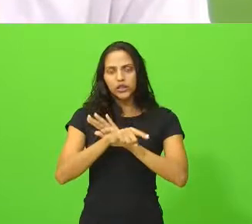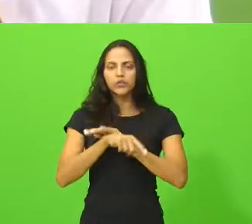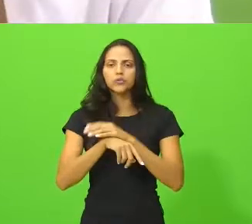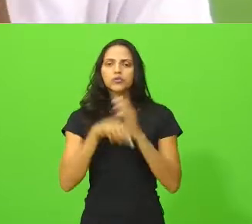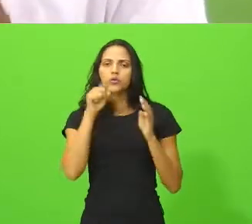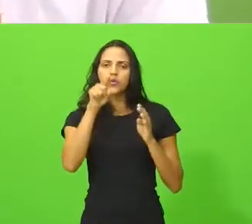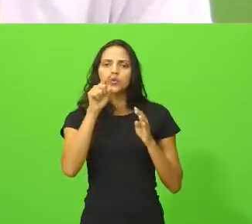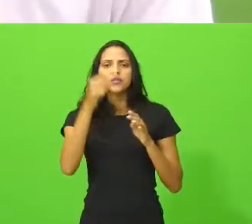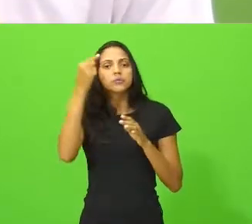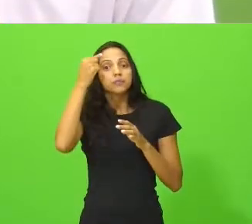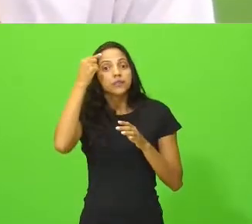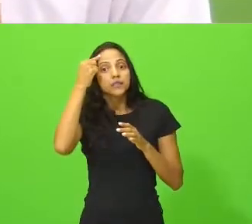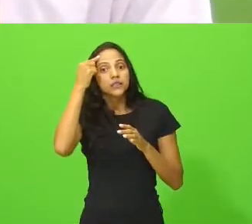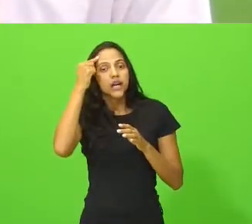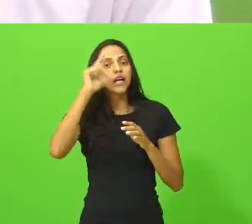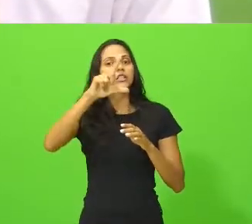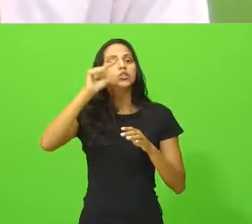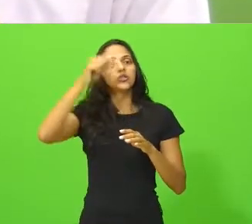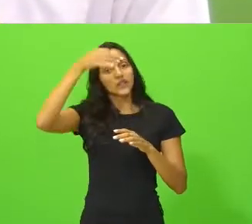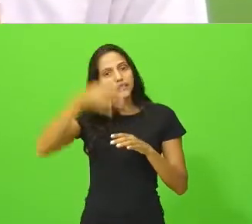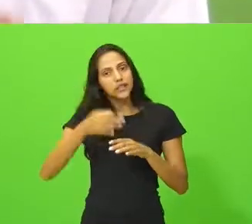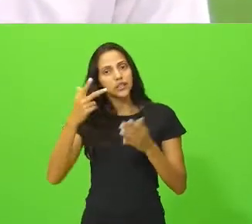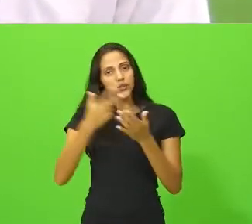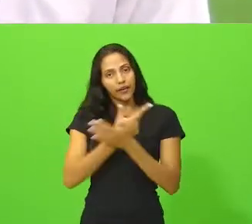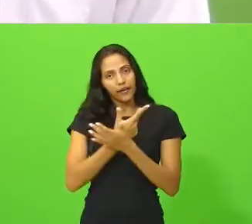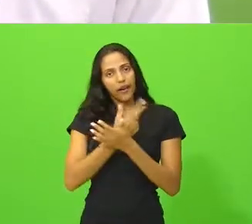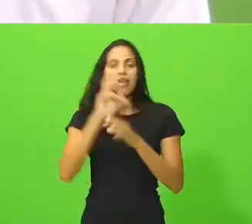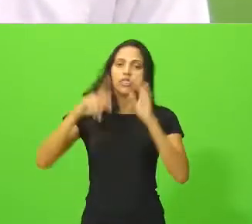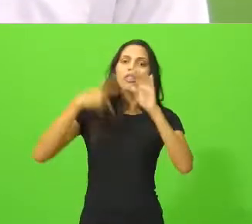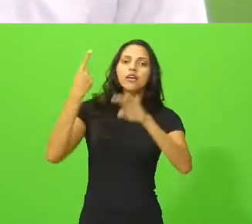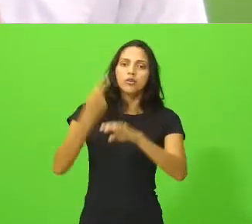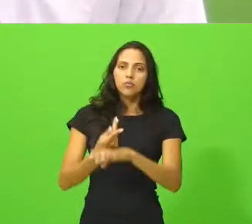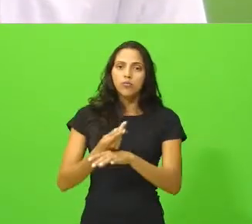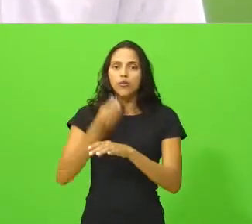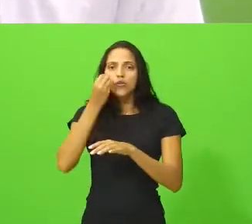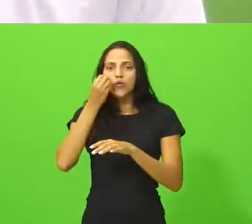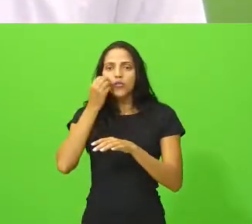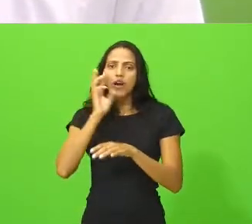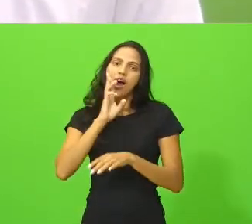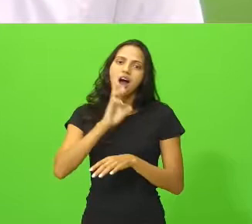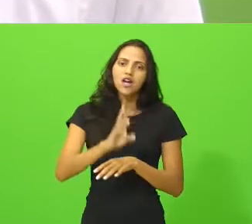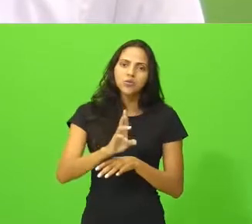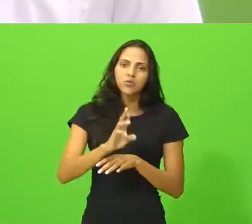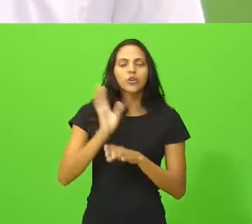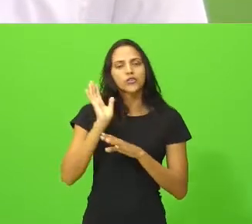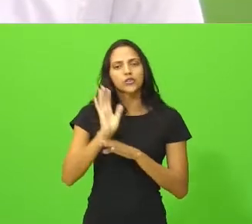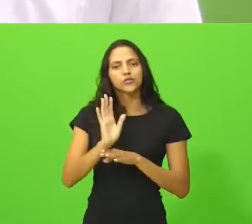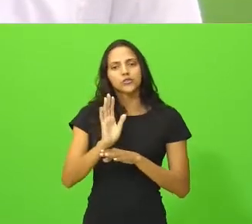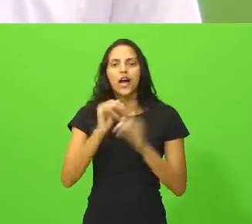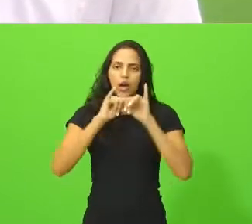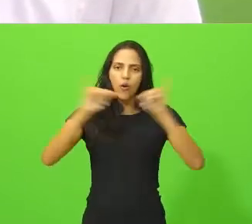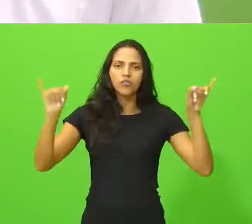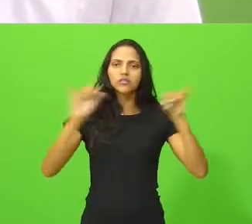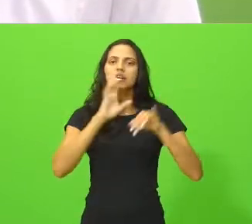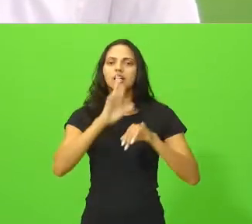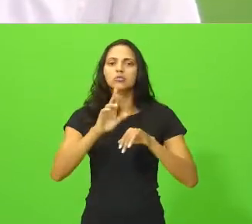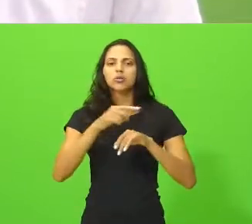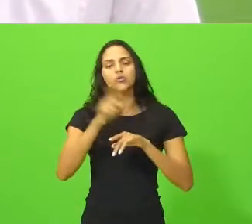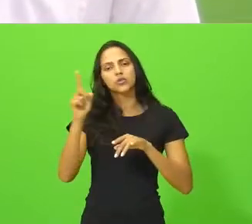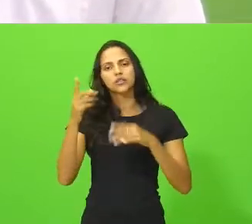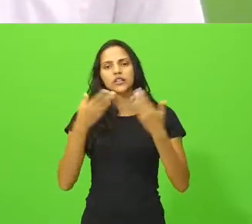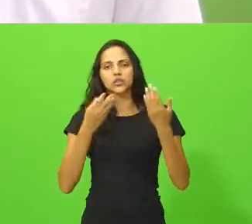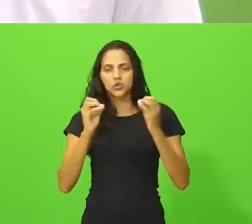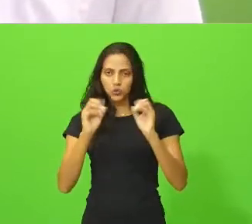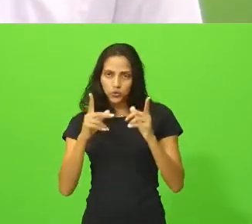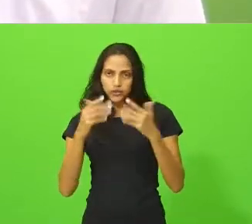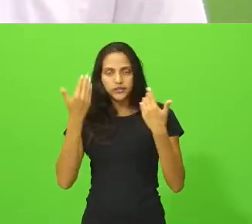os senhores pensarem e resolverem, né? Em seguida, nós retornaremos com a correção e discussão